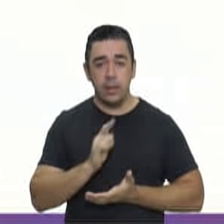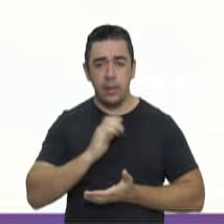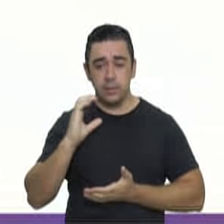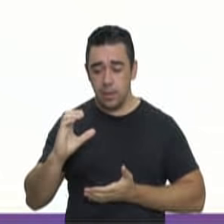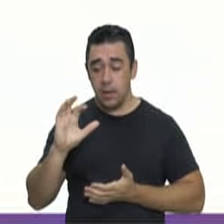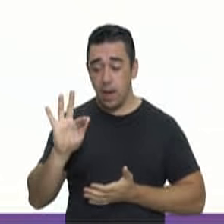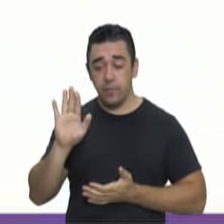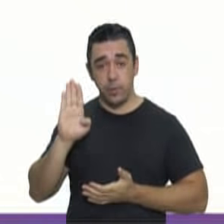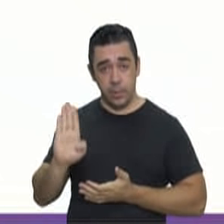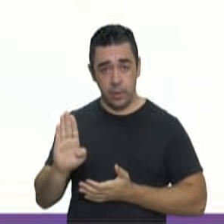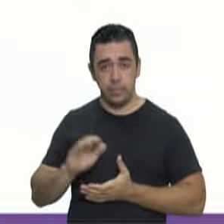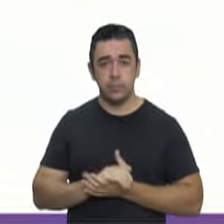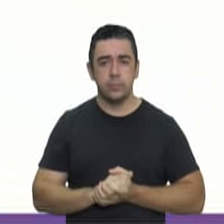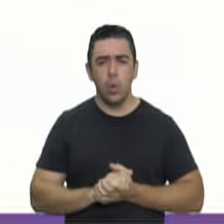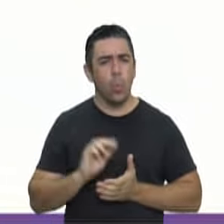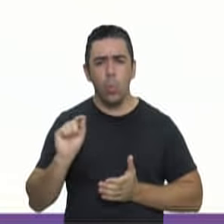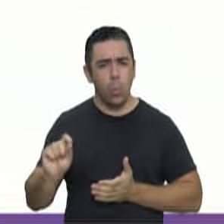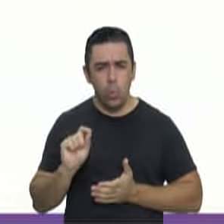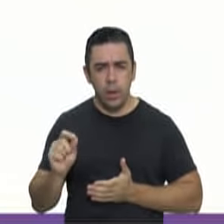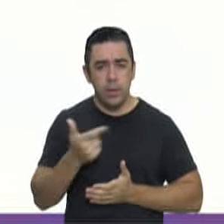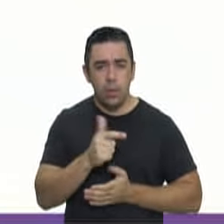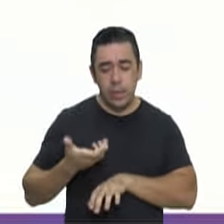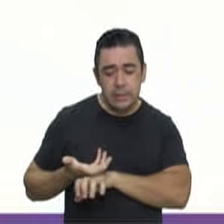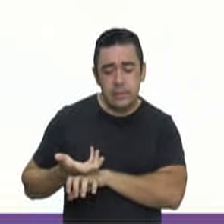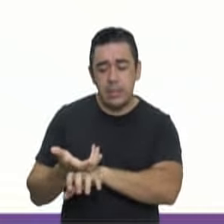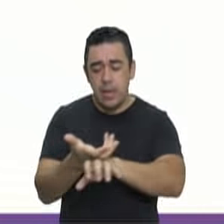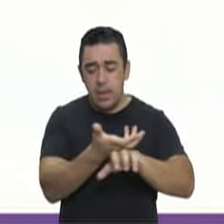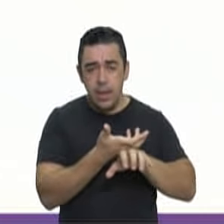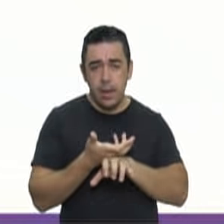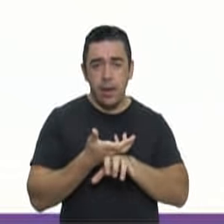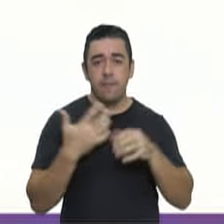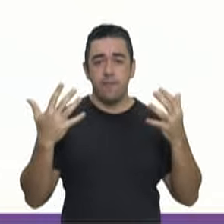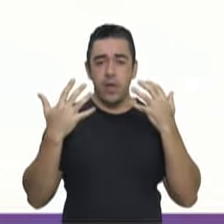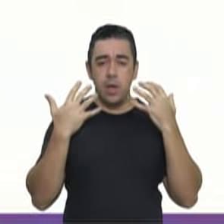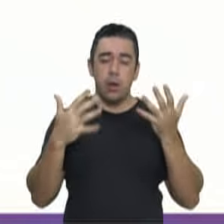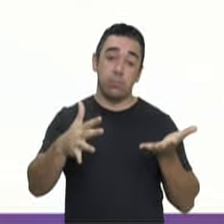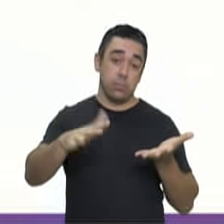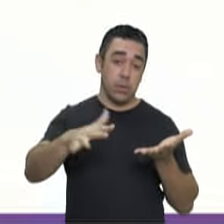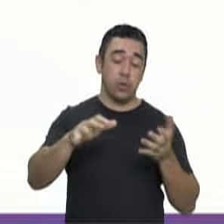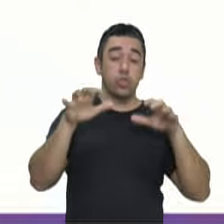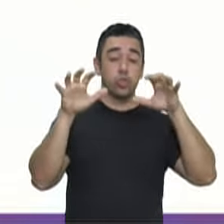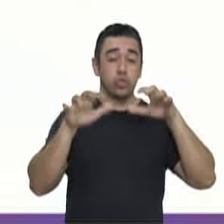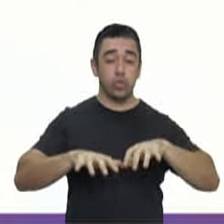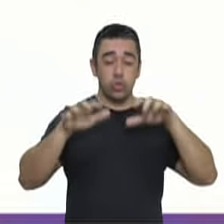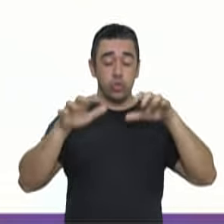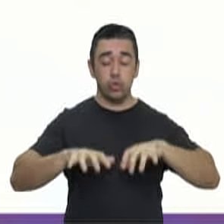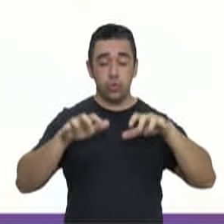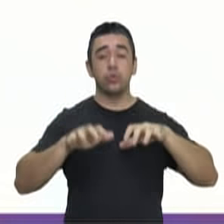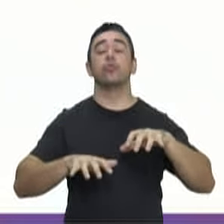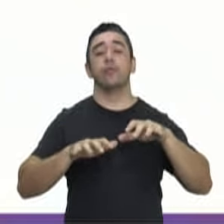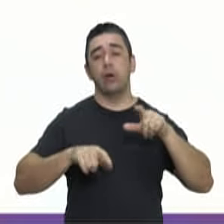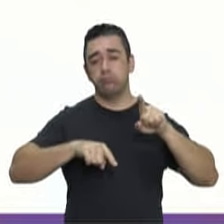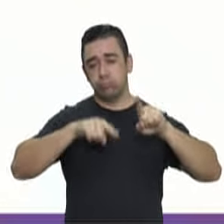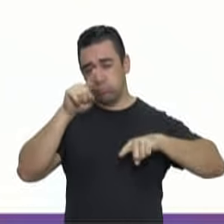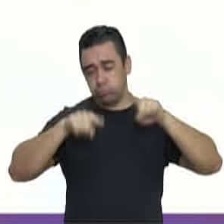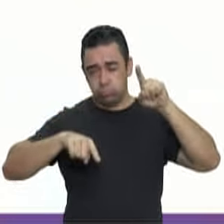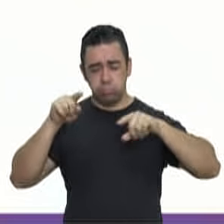CFB, subtropical, sem estação seca e verão brando. Chuvas uniformemente distribuídas